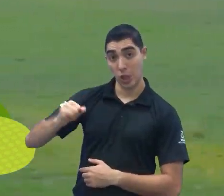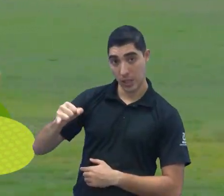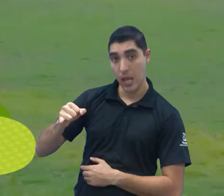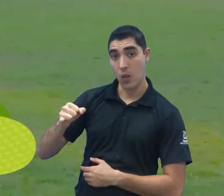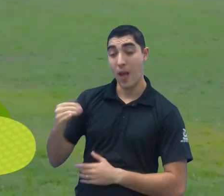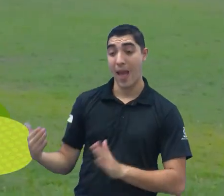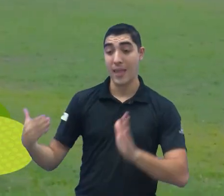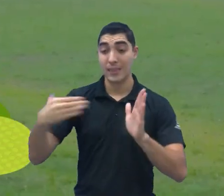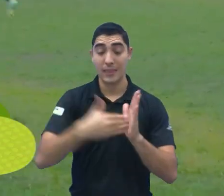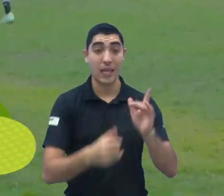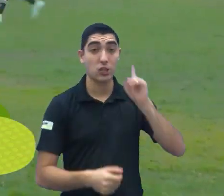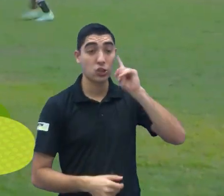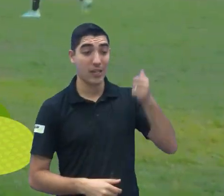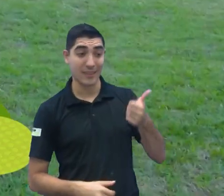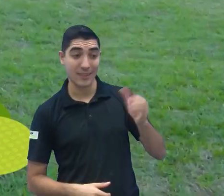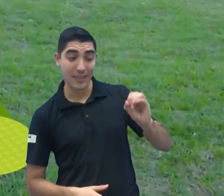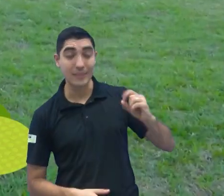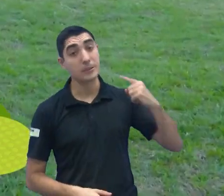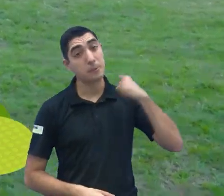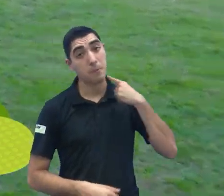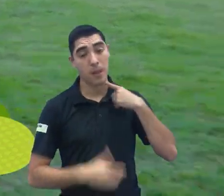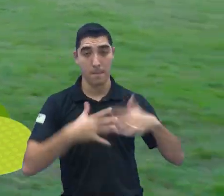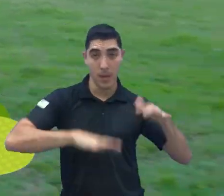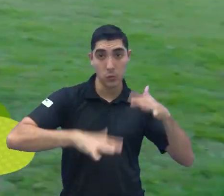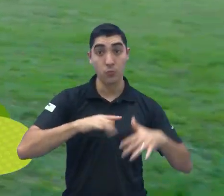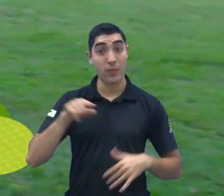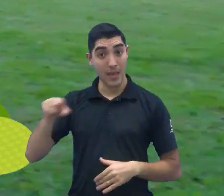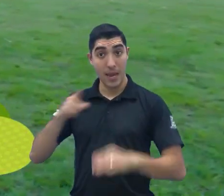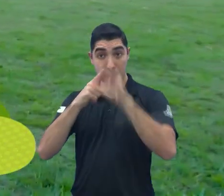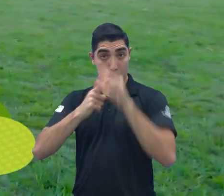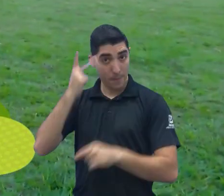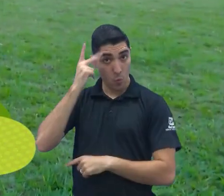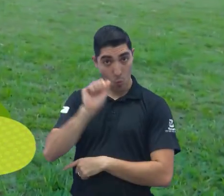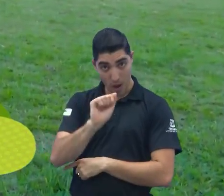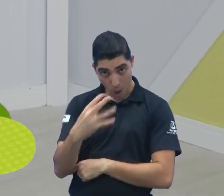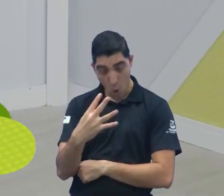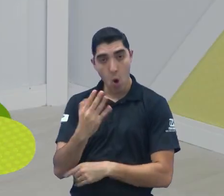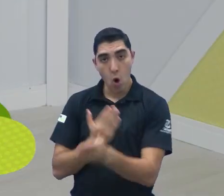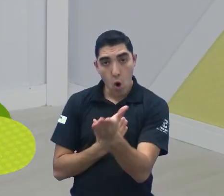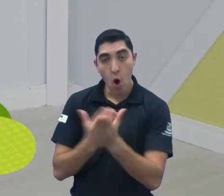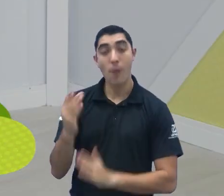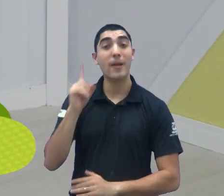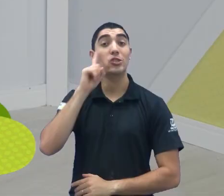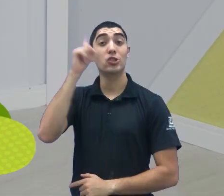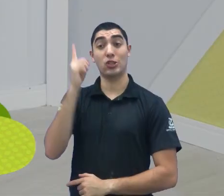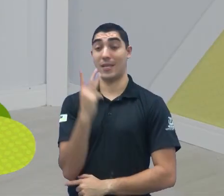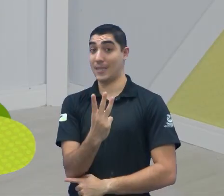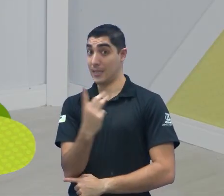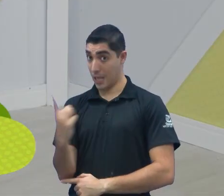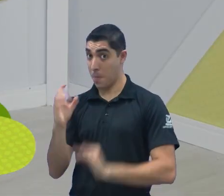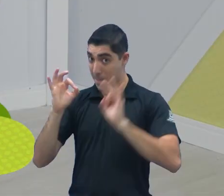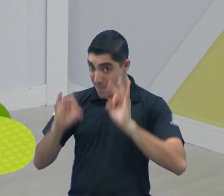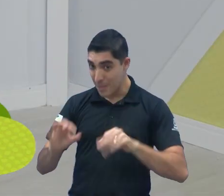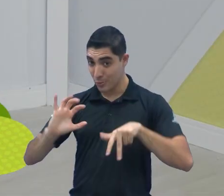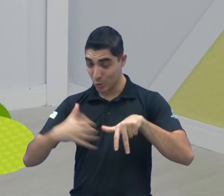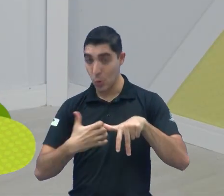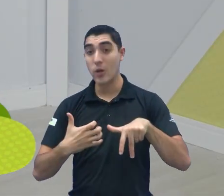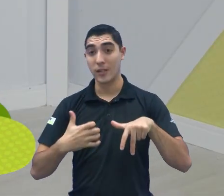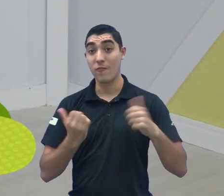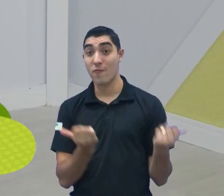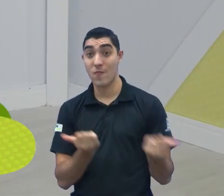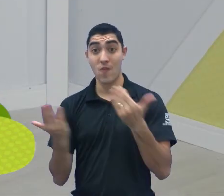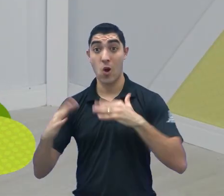dia 10 de maio. Para o Joseense, a competição começa um dia depois, no dia 31, fora de casa, contra o Penapolense. Vamos dar uma olhadinha no